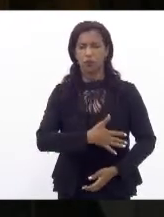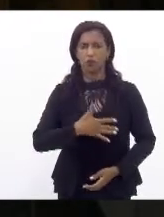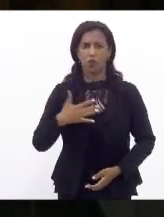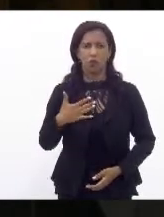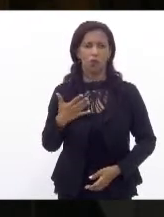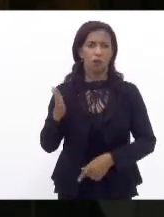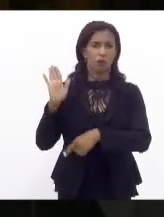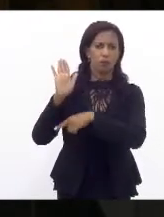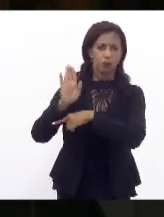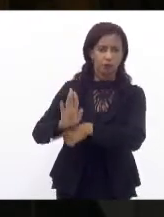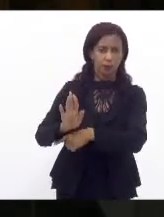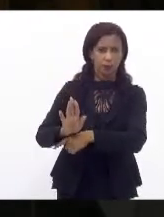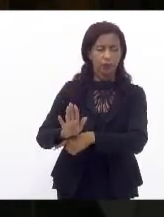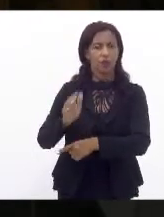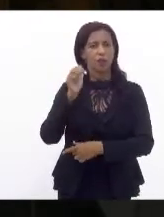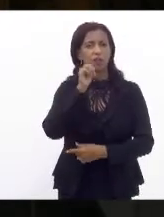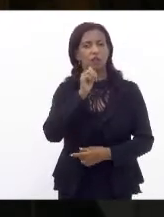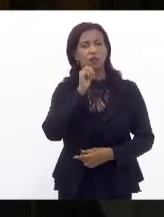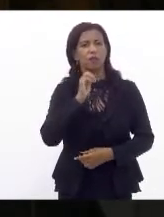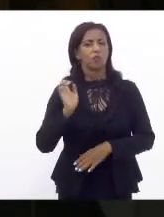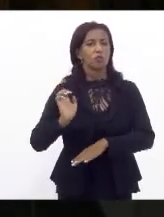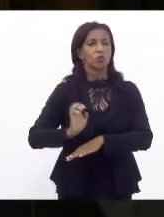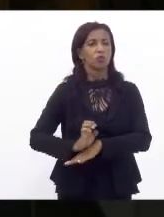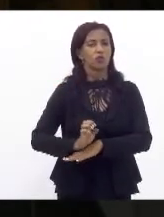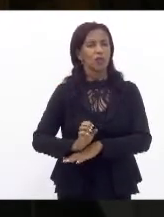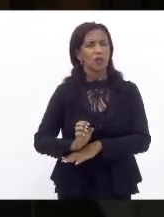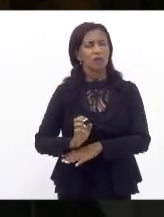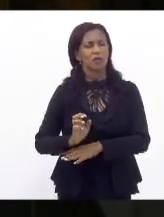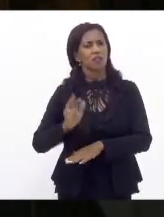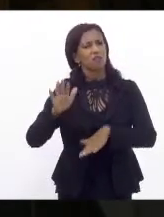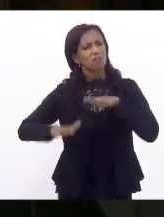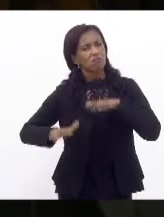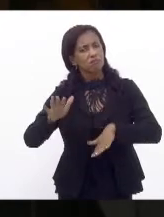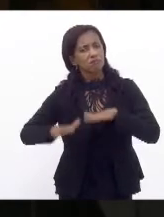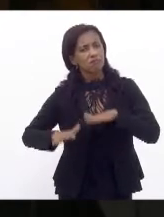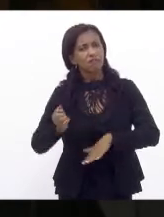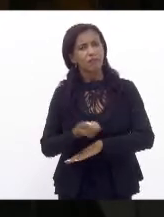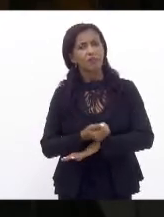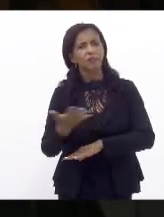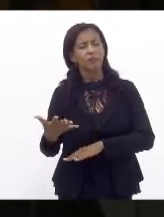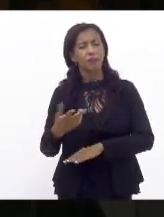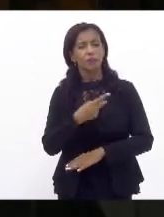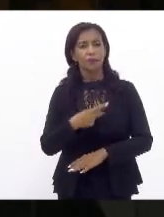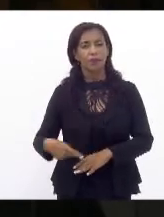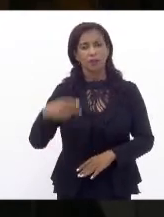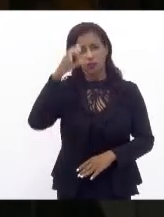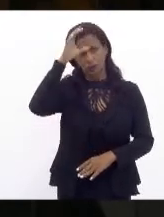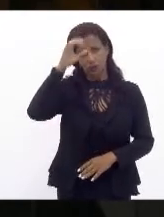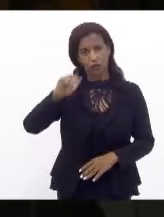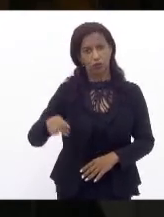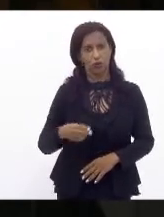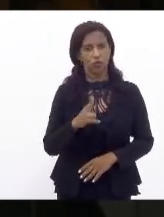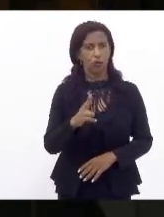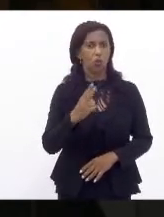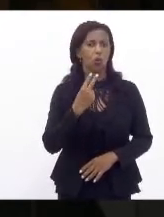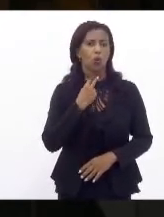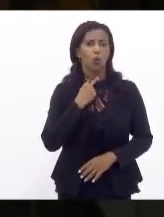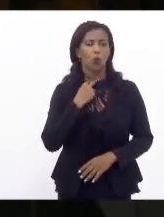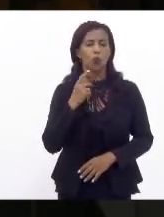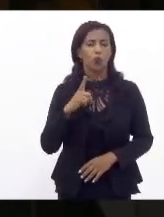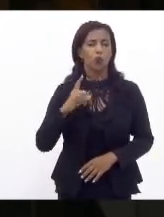para defender essas mulheres do estado que muitas vezes, presidente Tia Ju, não possui